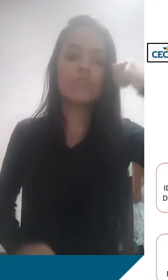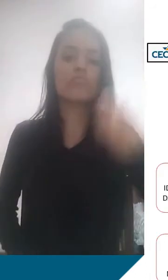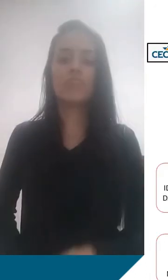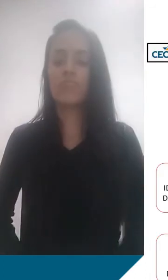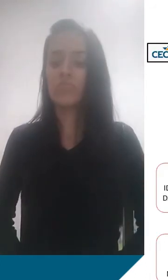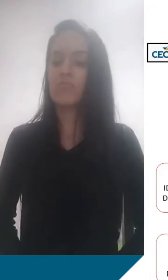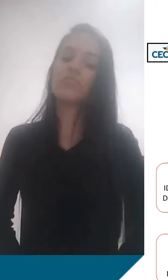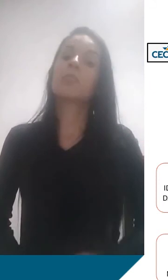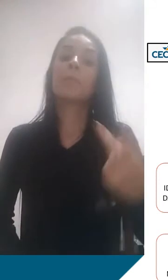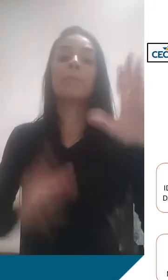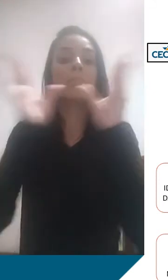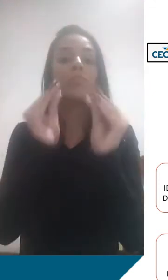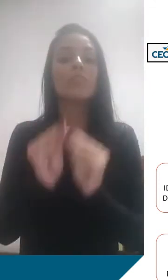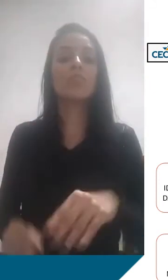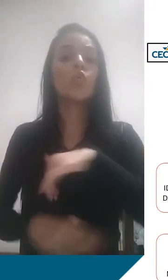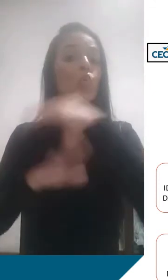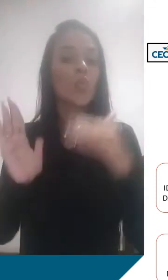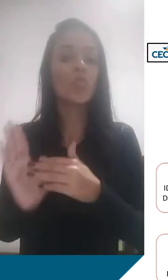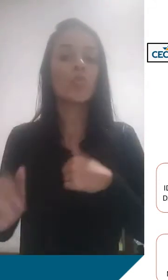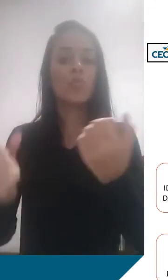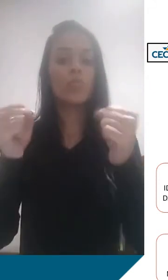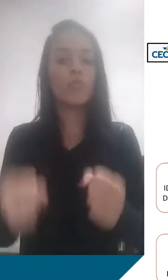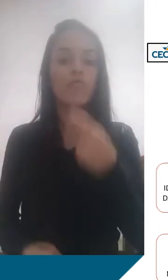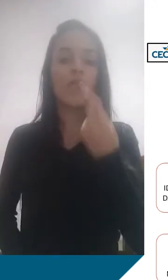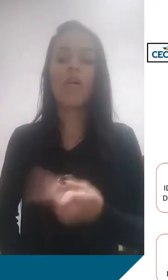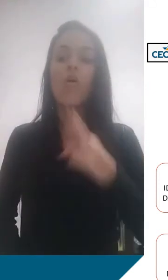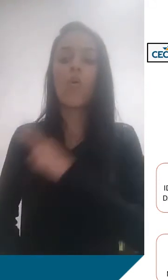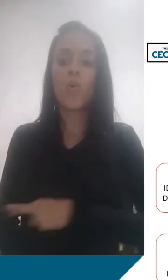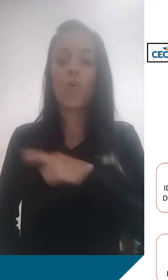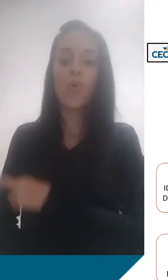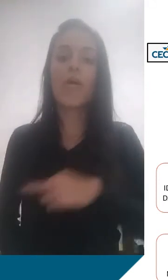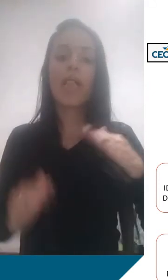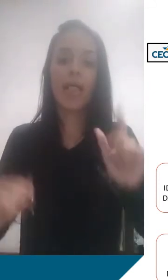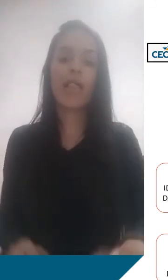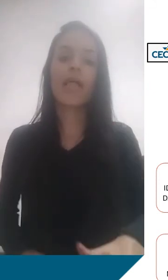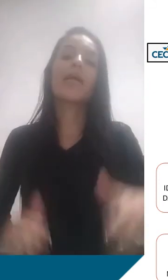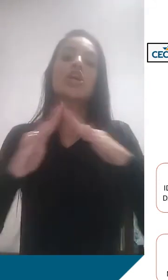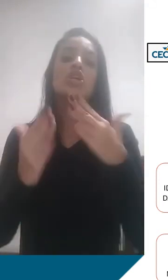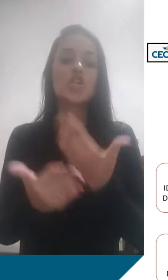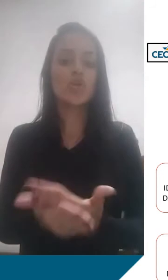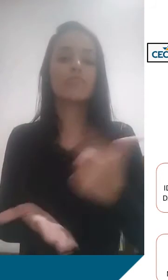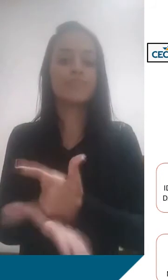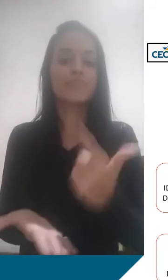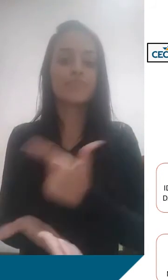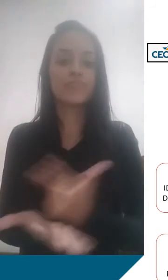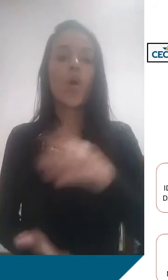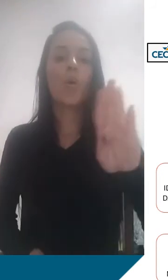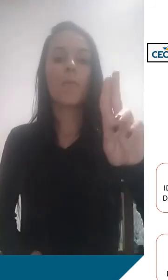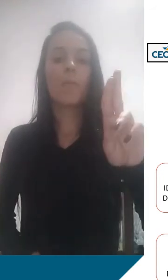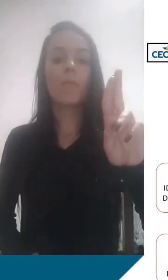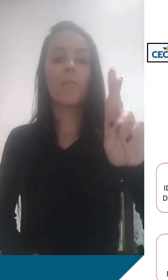Resumindo tudo, então, podemos dizer que o romantismo foi a escola literária da burguesia e